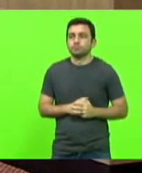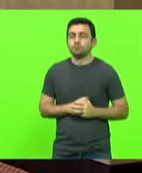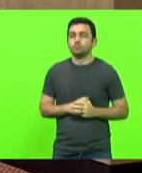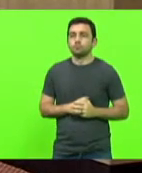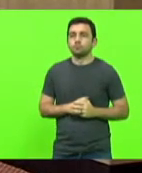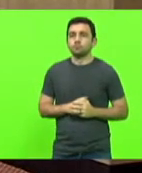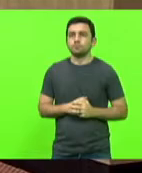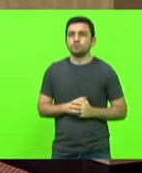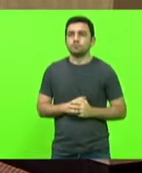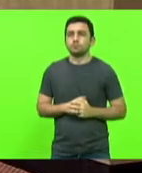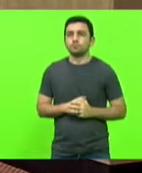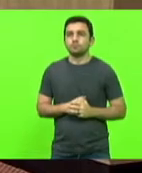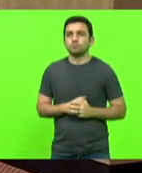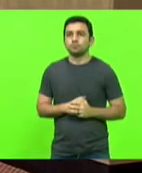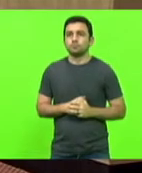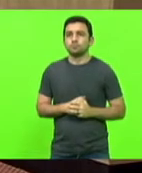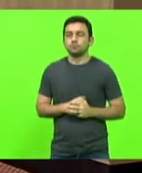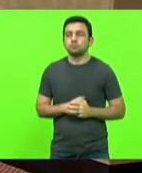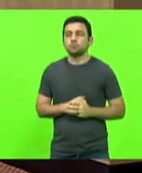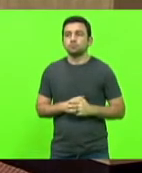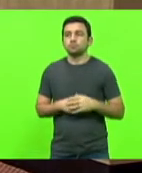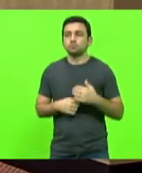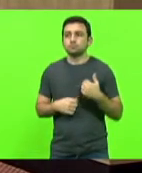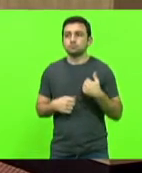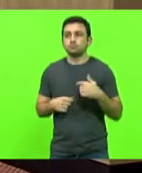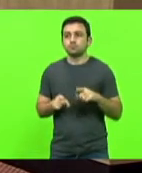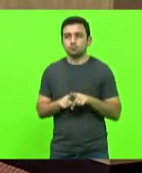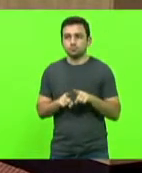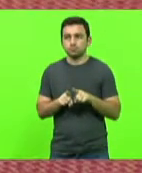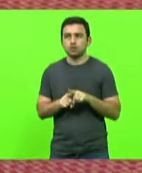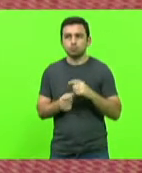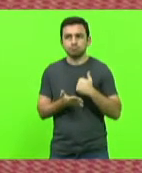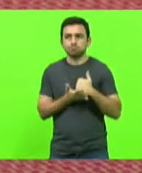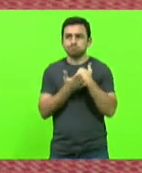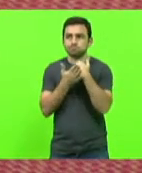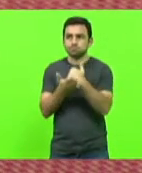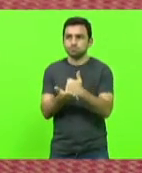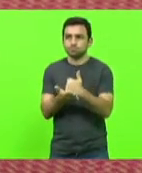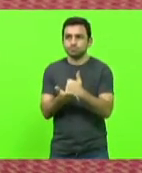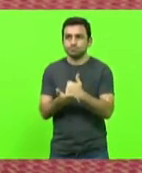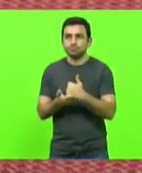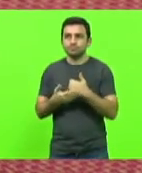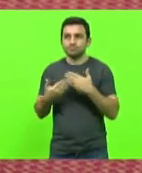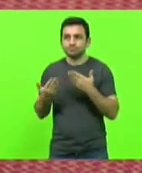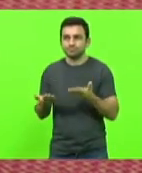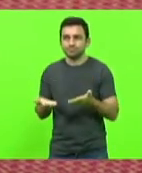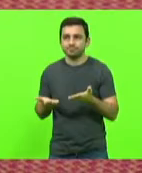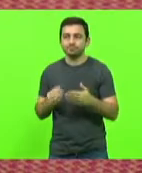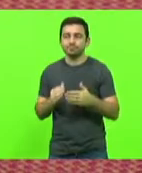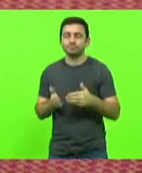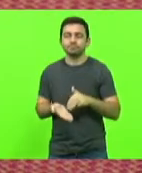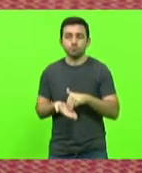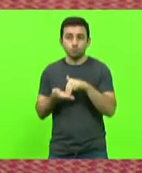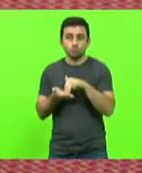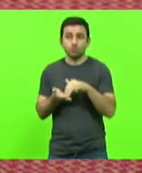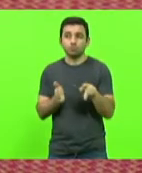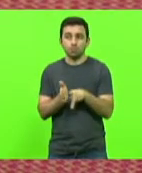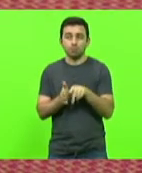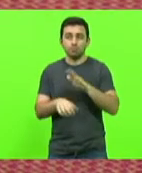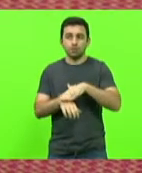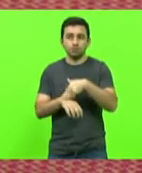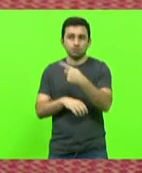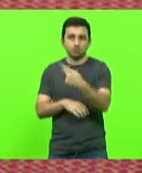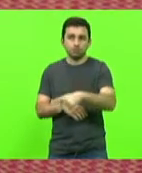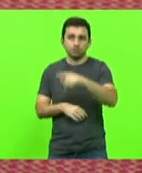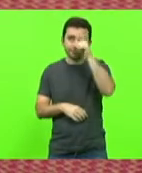que é para discutir a matéria, deputados. Quero hipotecar o meu apoio à moção do deputado Sargento Lima